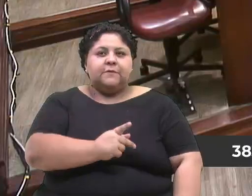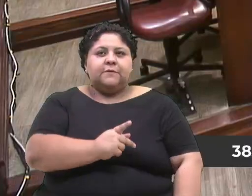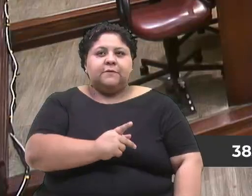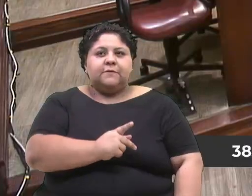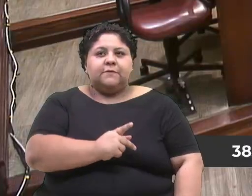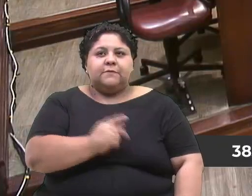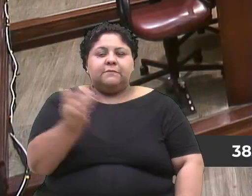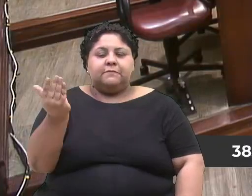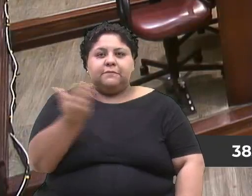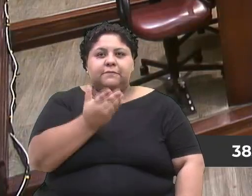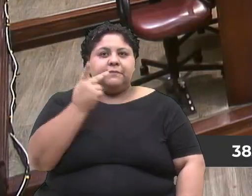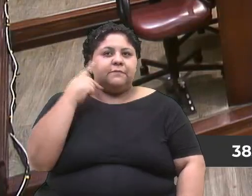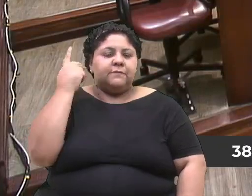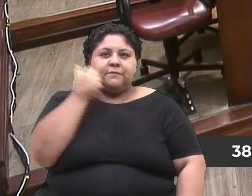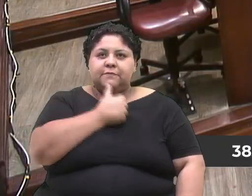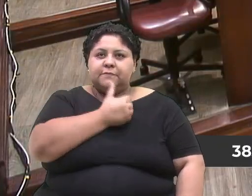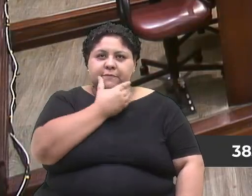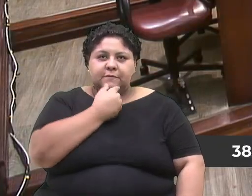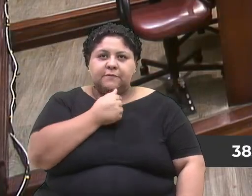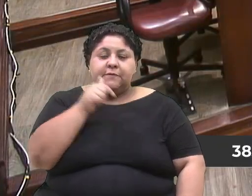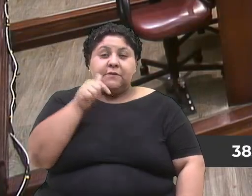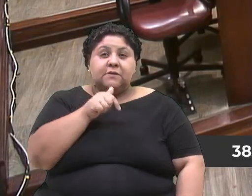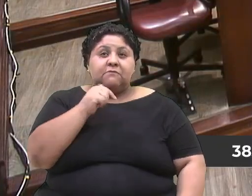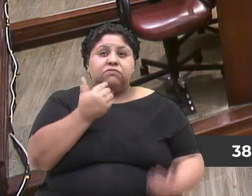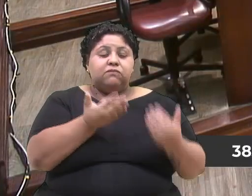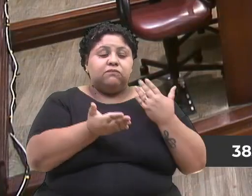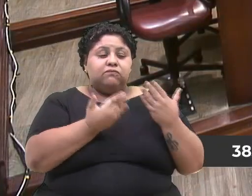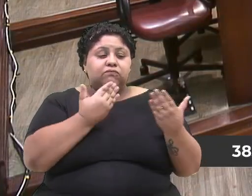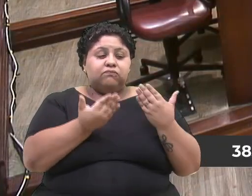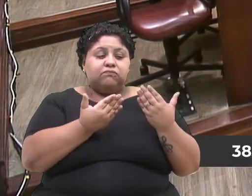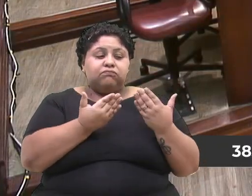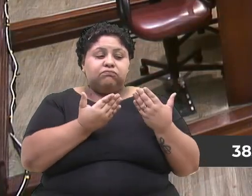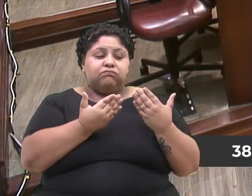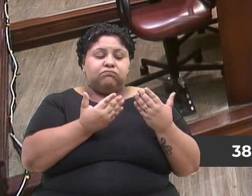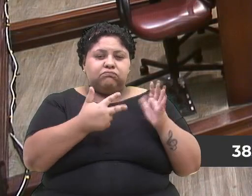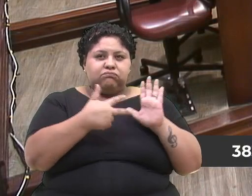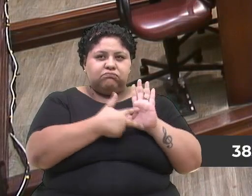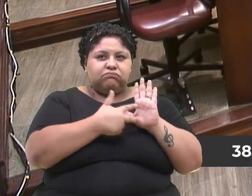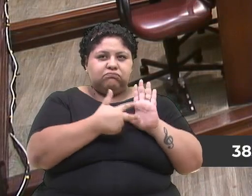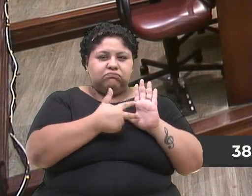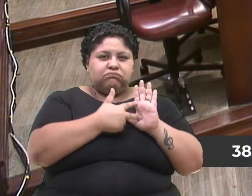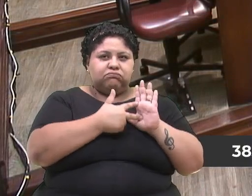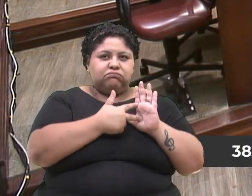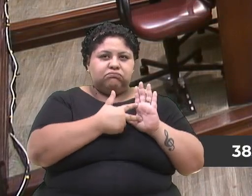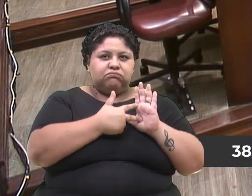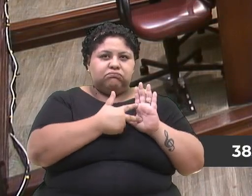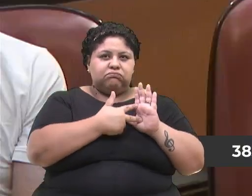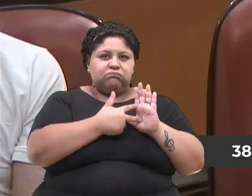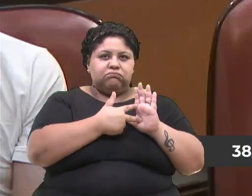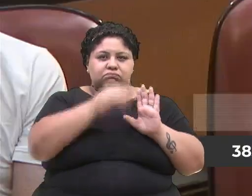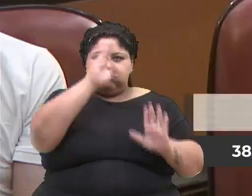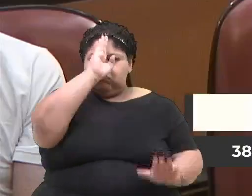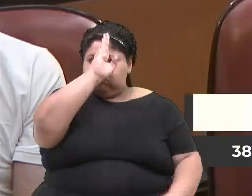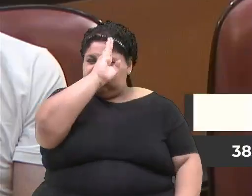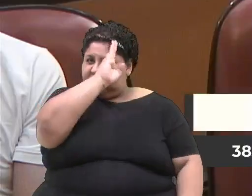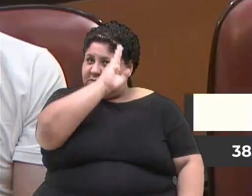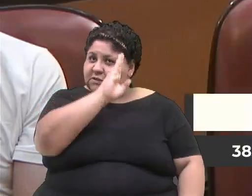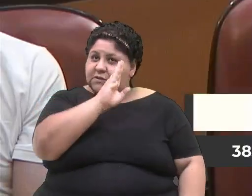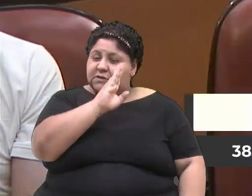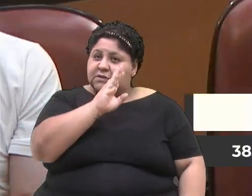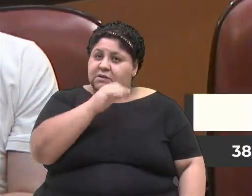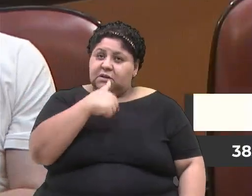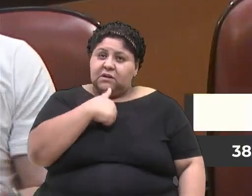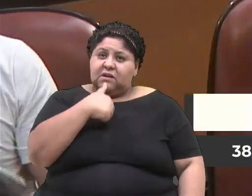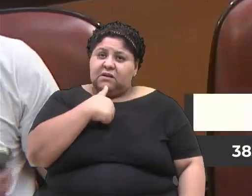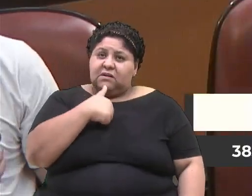nobres colegas, estava analisando bem atentamente, colega Bressan, e eu tenho oitava série,